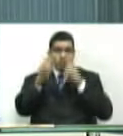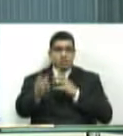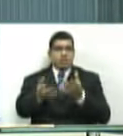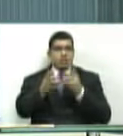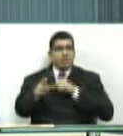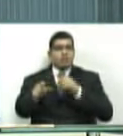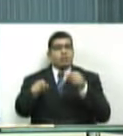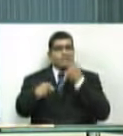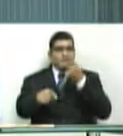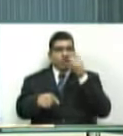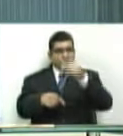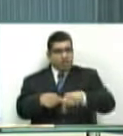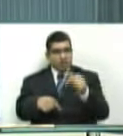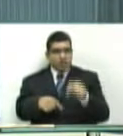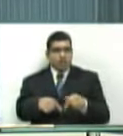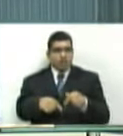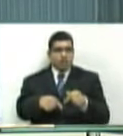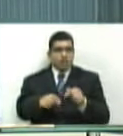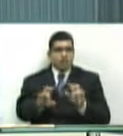tratar aqui